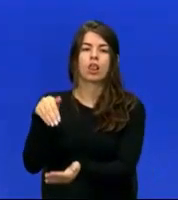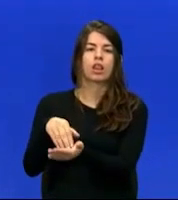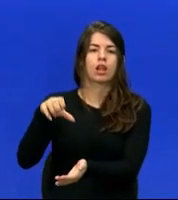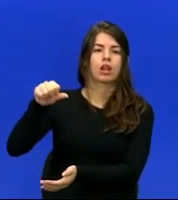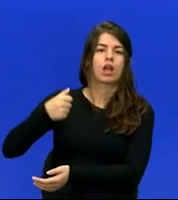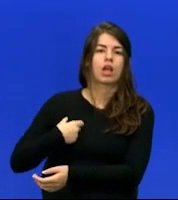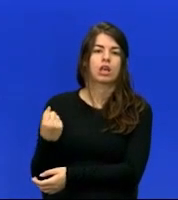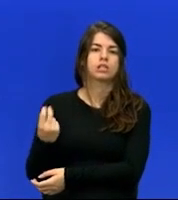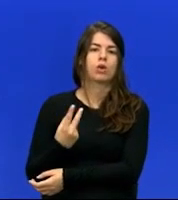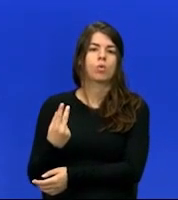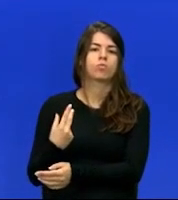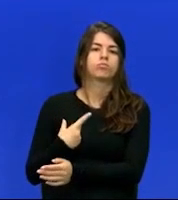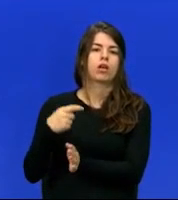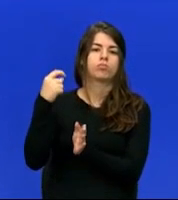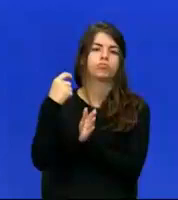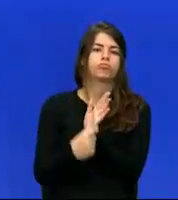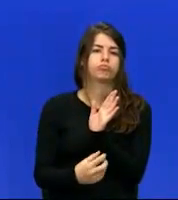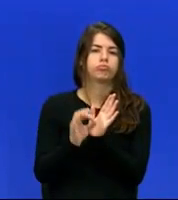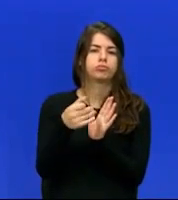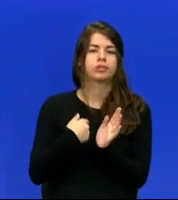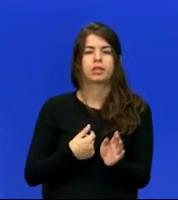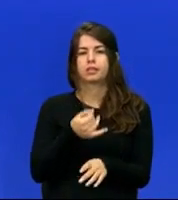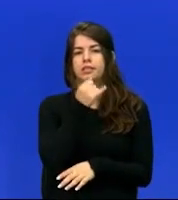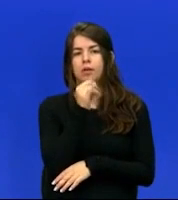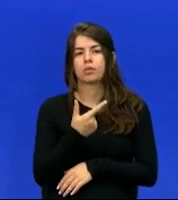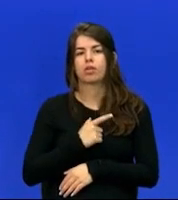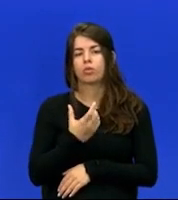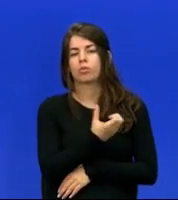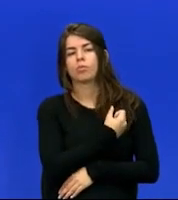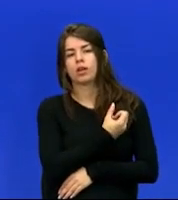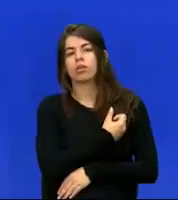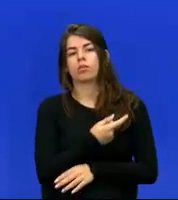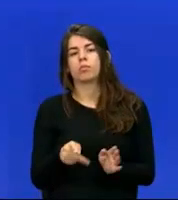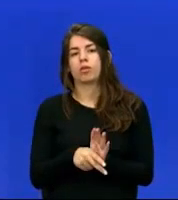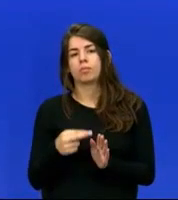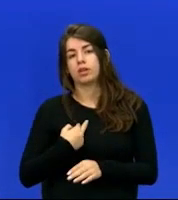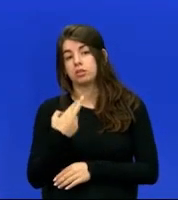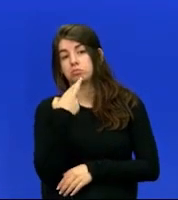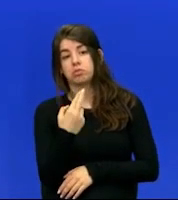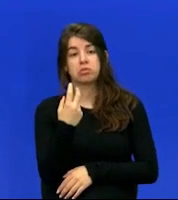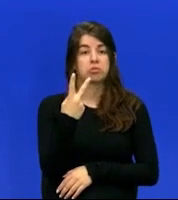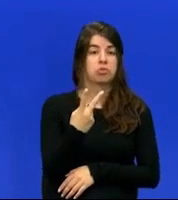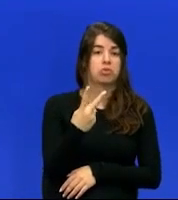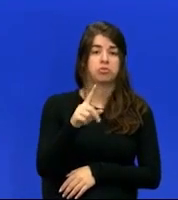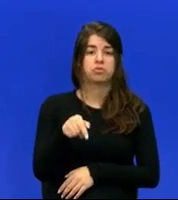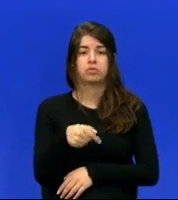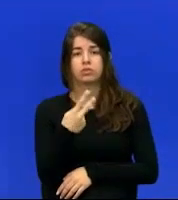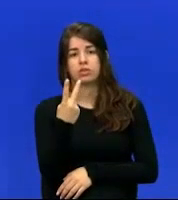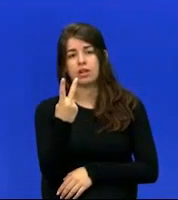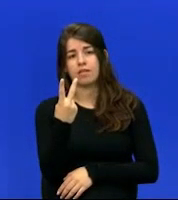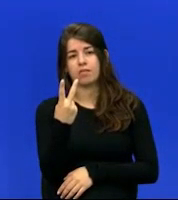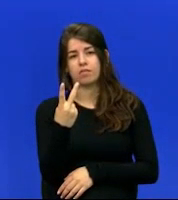segunda casa decimal. Por exemplo, se eu tiver um valor correspondendo a